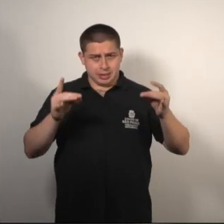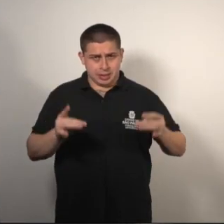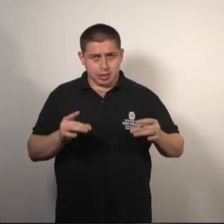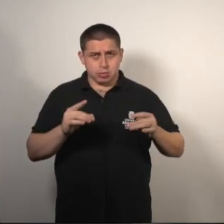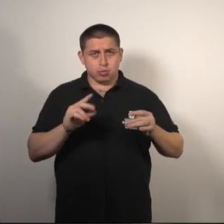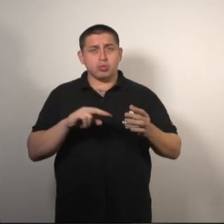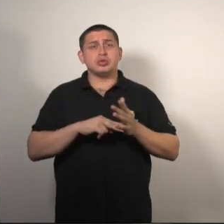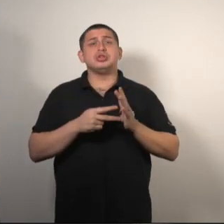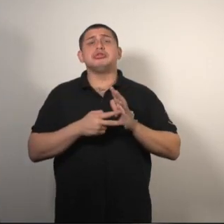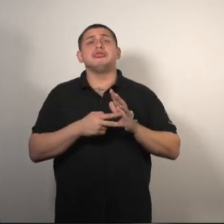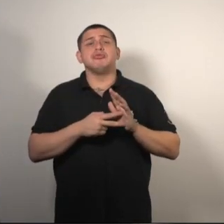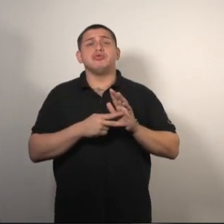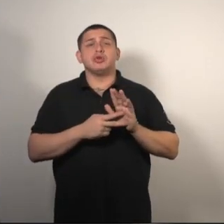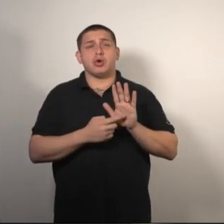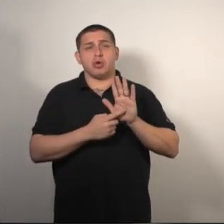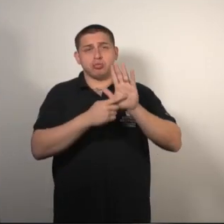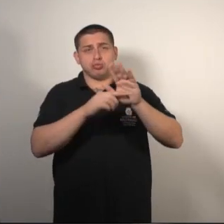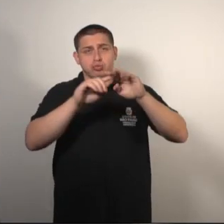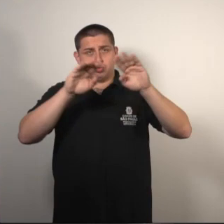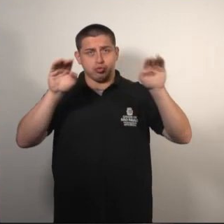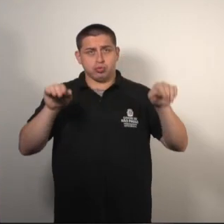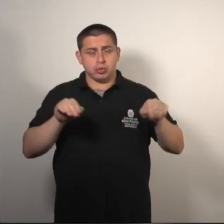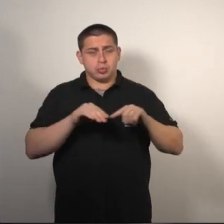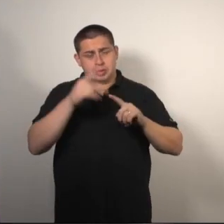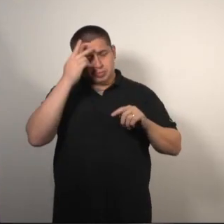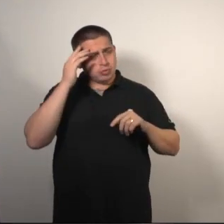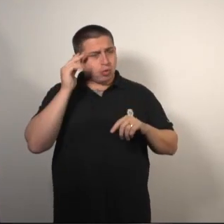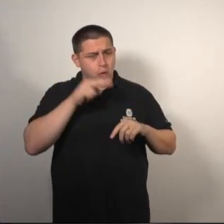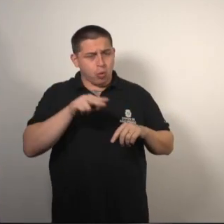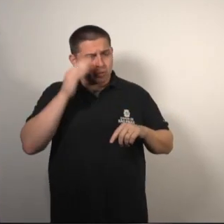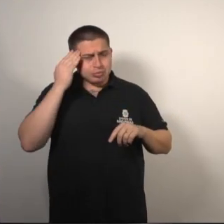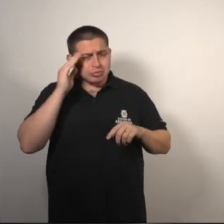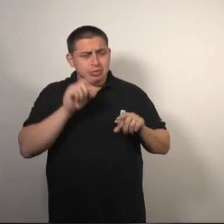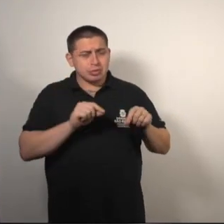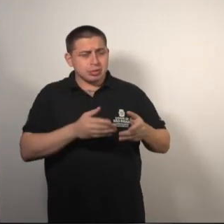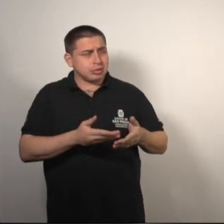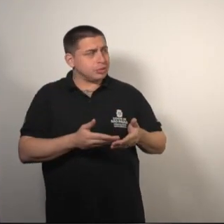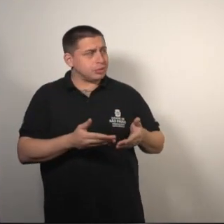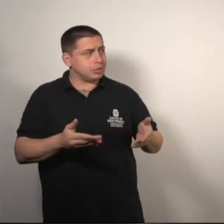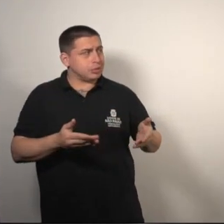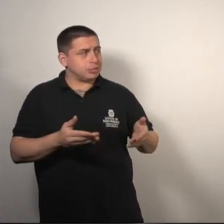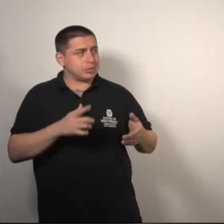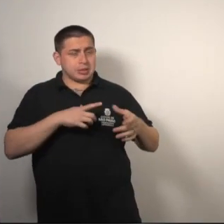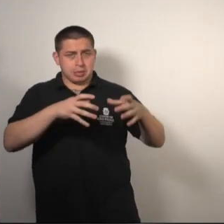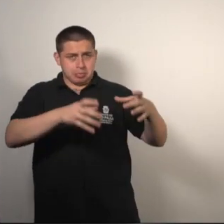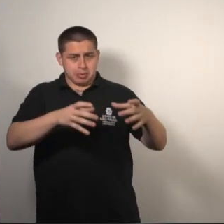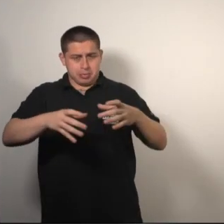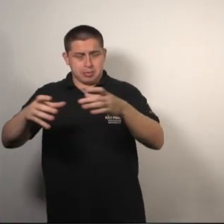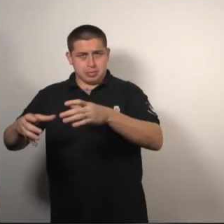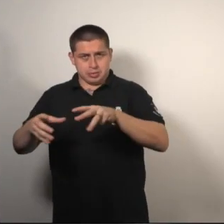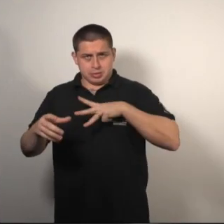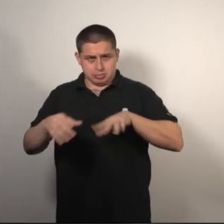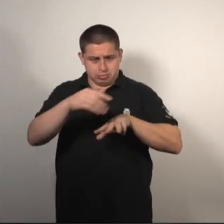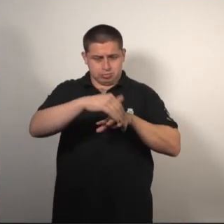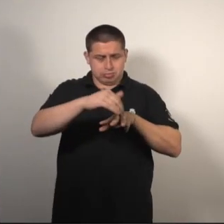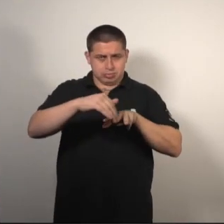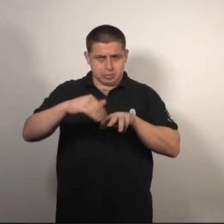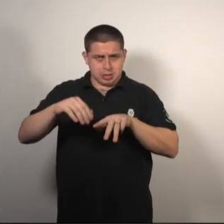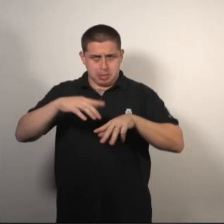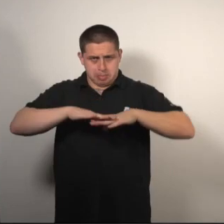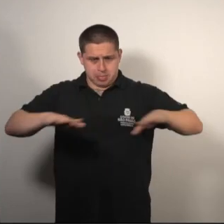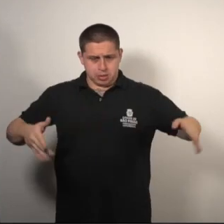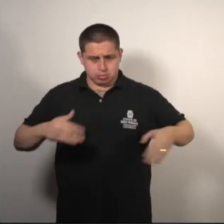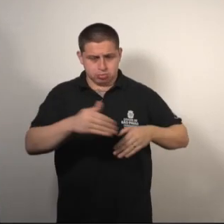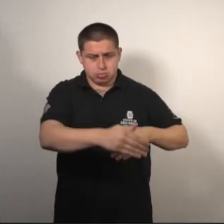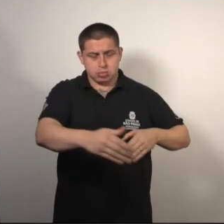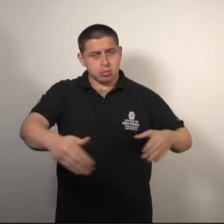dentro da ponte do viaduto, as pessoas não têm a percepção do quanto é importante e o que cada equipamento desse faz